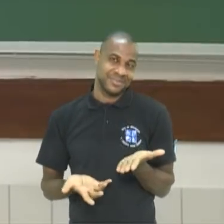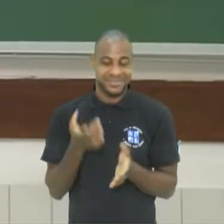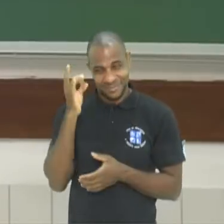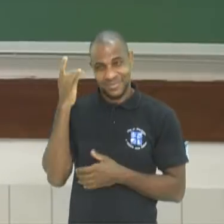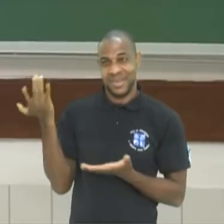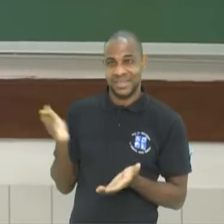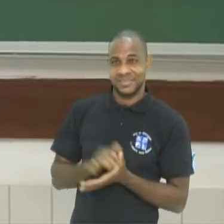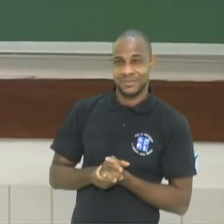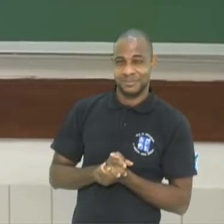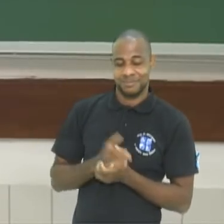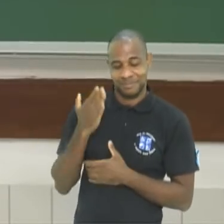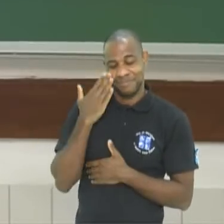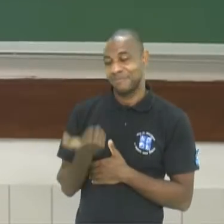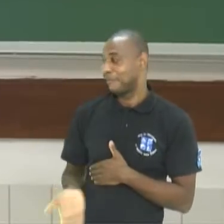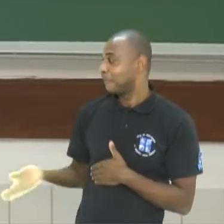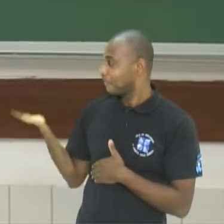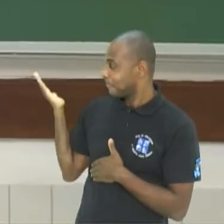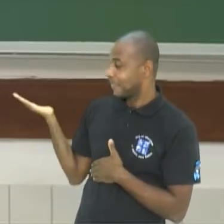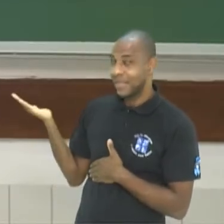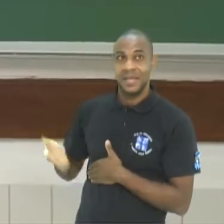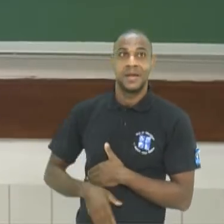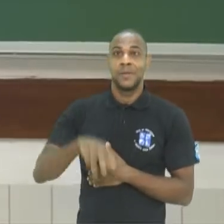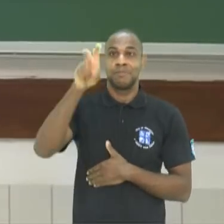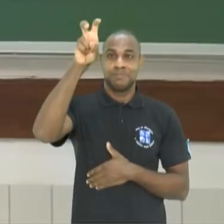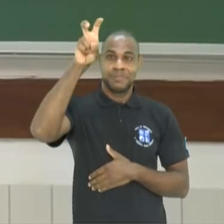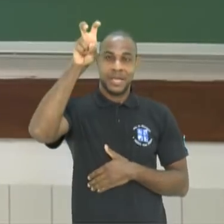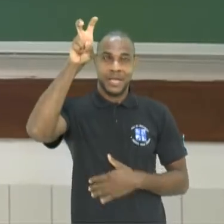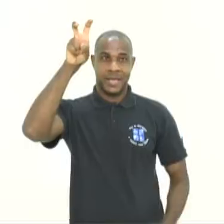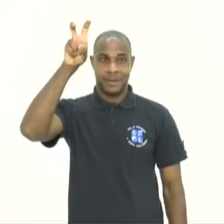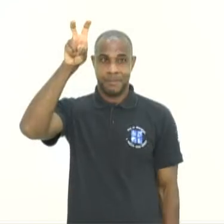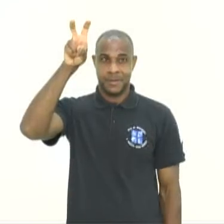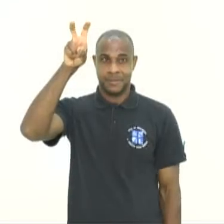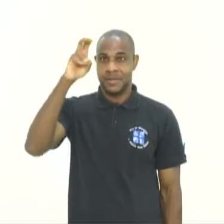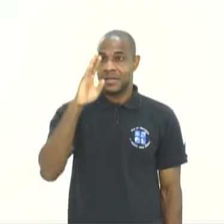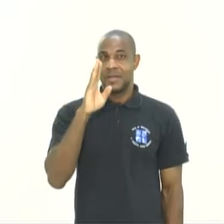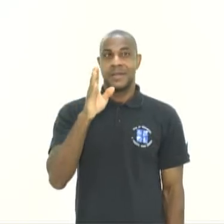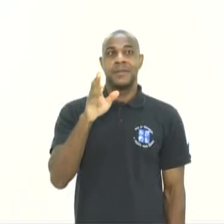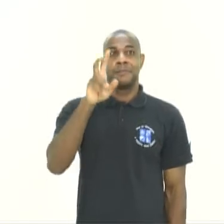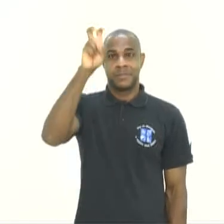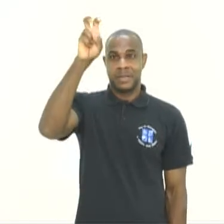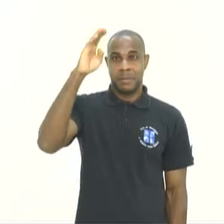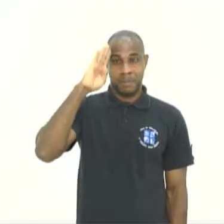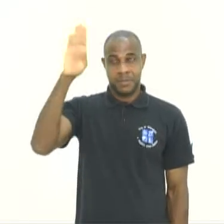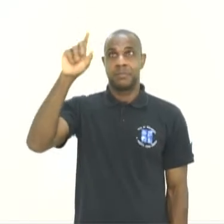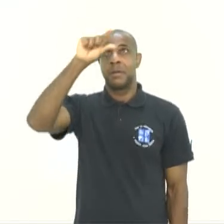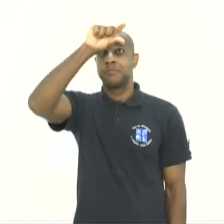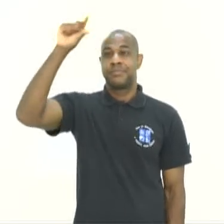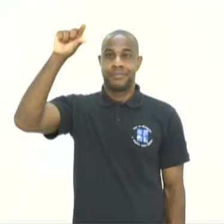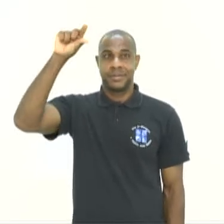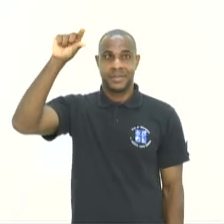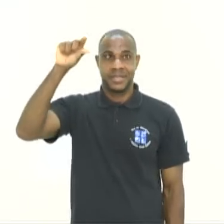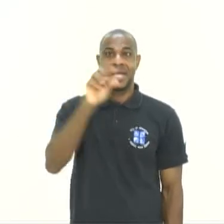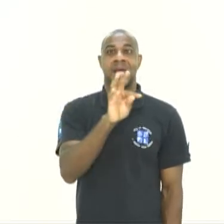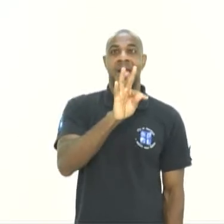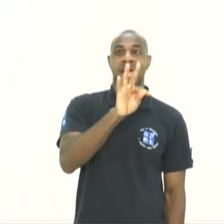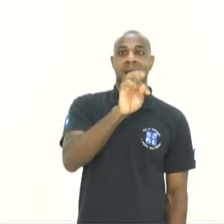fácil isso para vocês? Então, ó, o tema, ideia central. Tese, ideia. E o argumento, a defesa